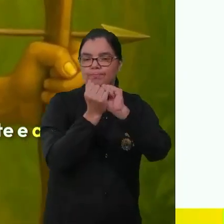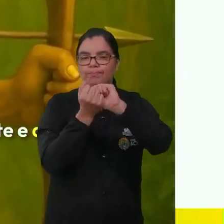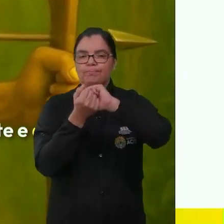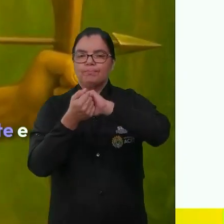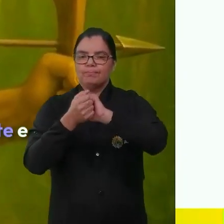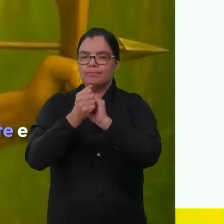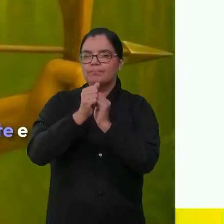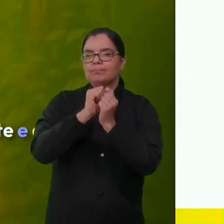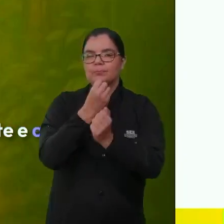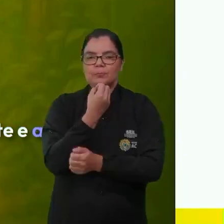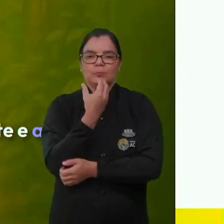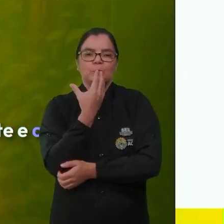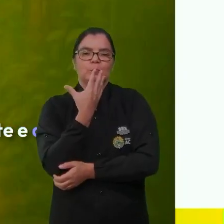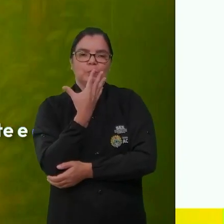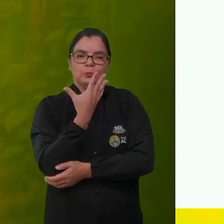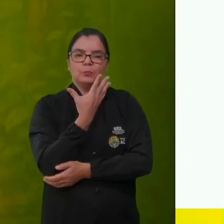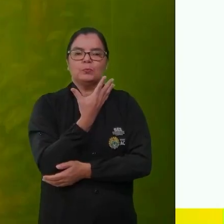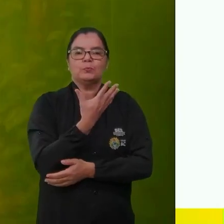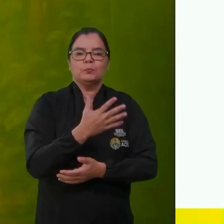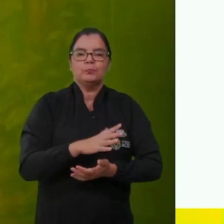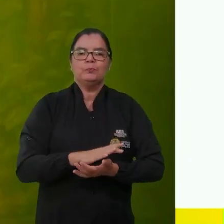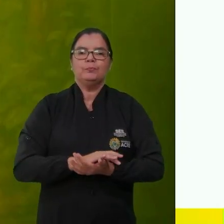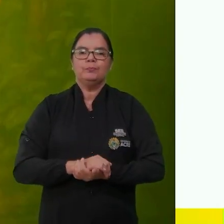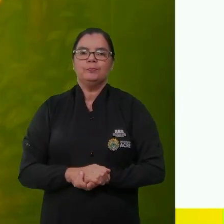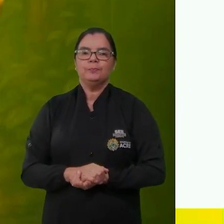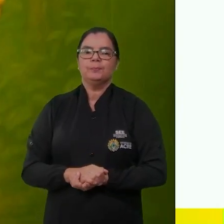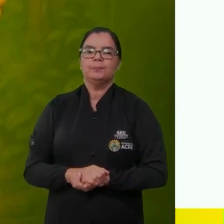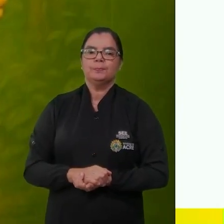teu beijo é ponte e anel.